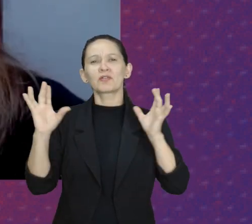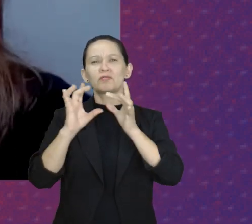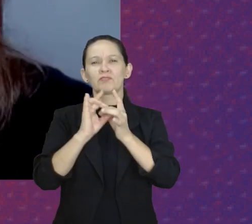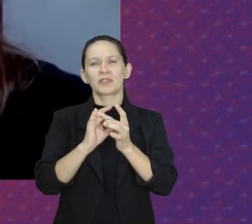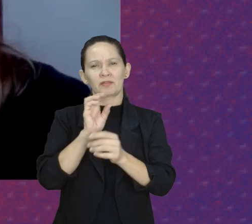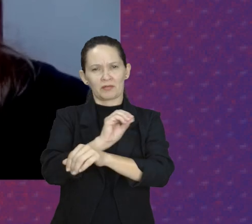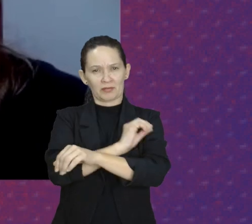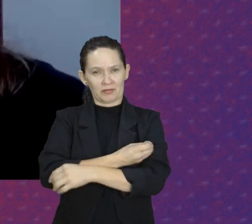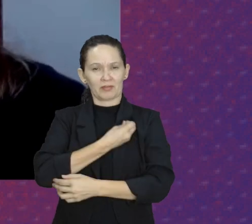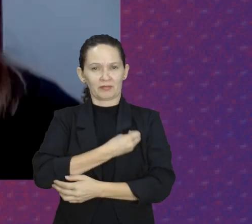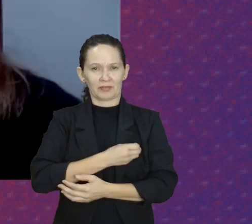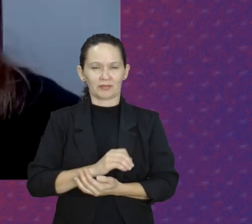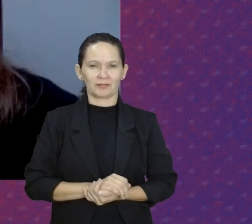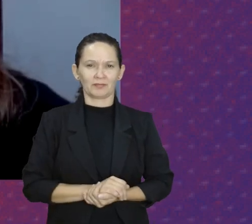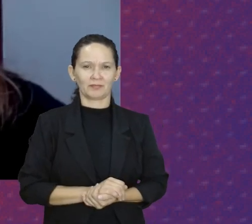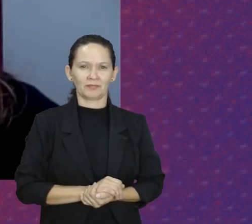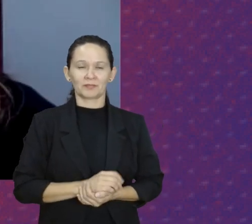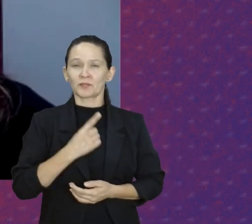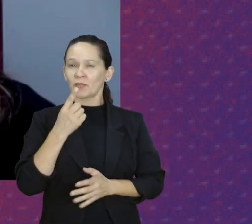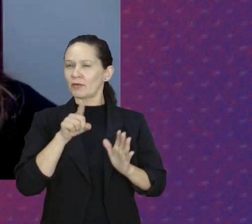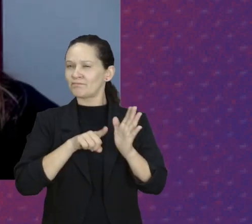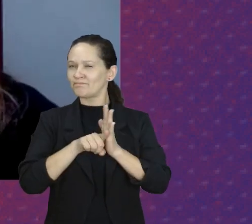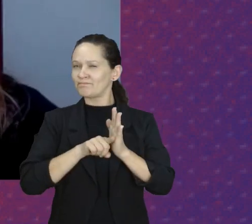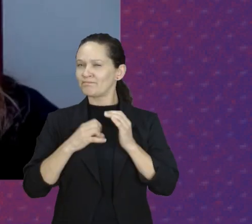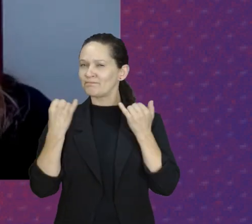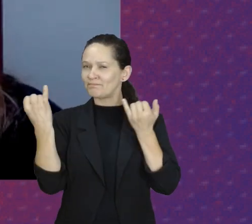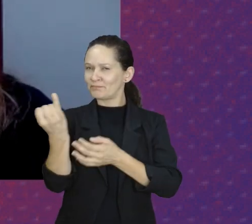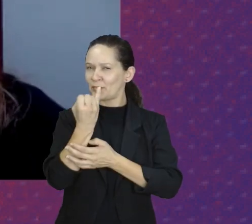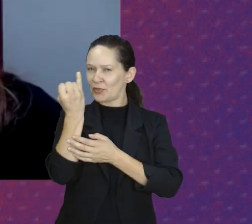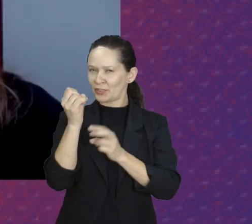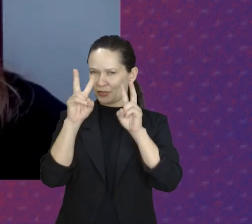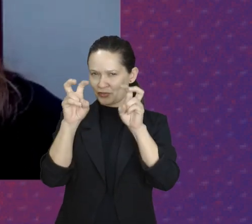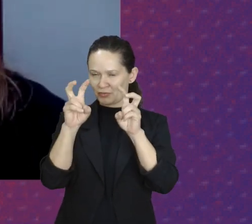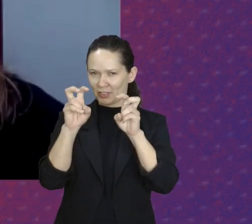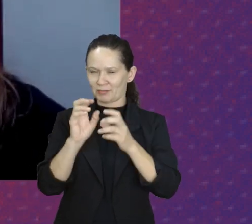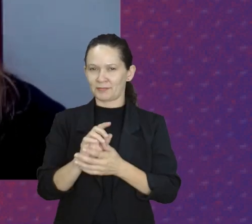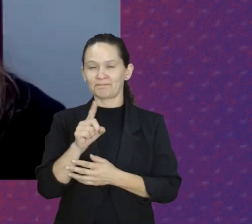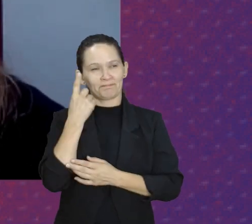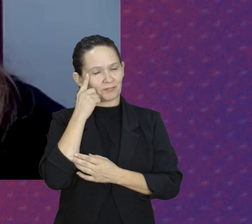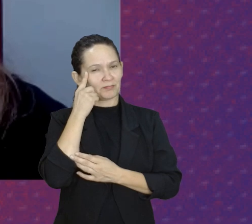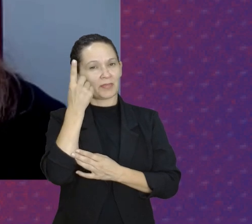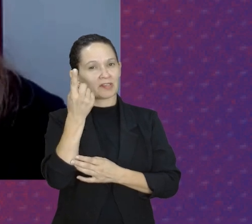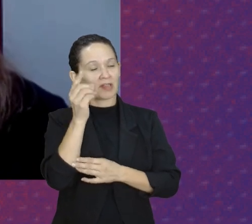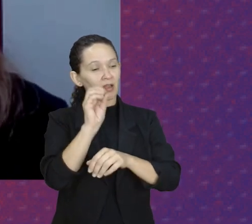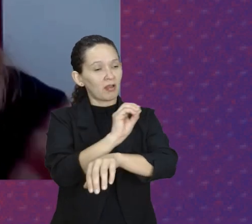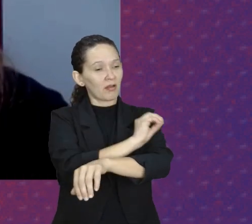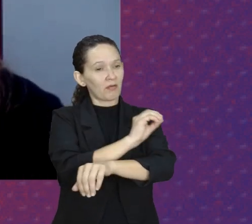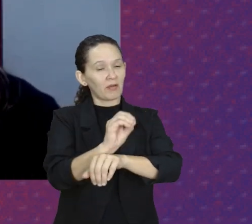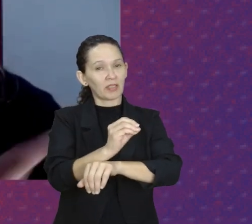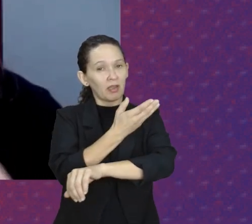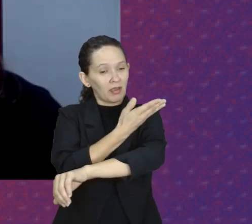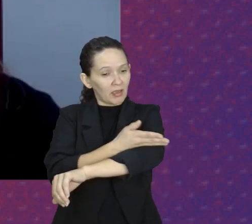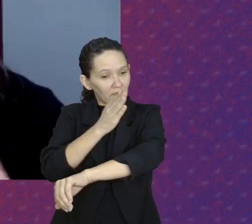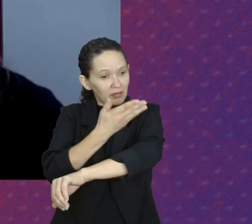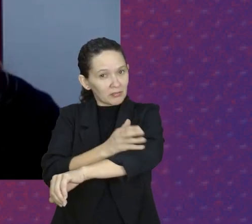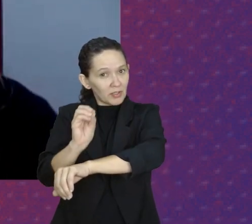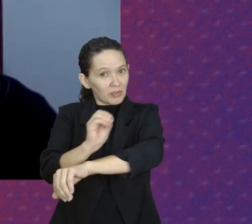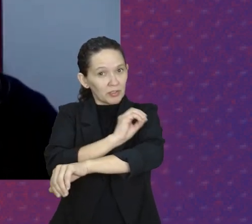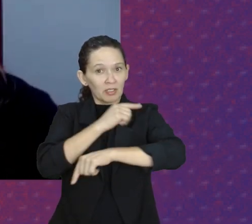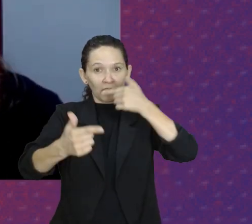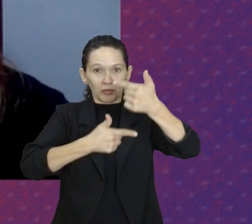vida. Uma questão também importante da gente pensar sobre o cuidado, sobre as práticas de cuidado e o